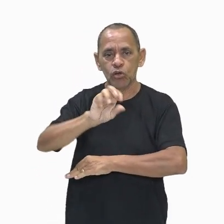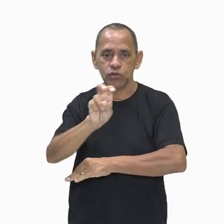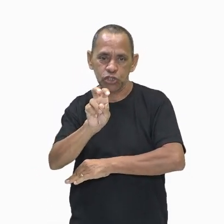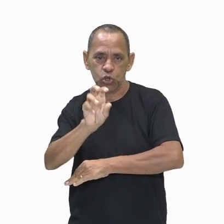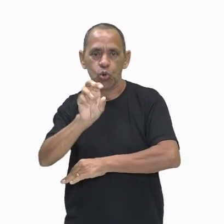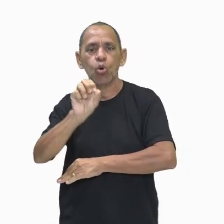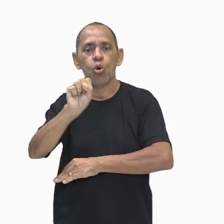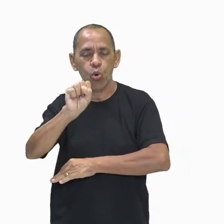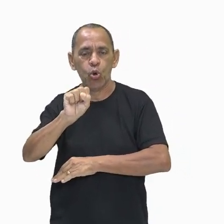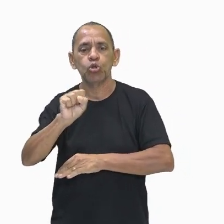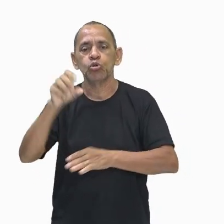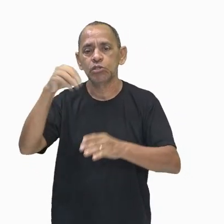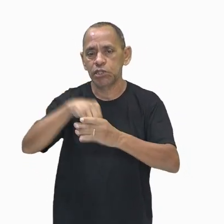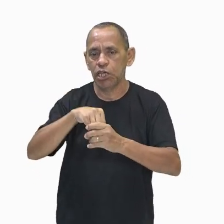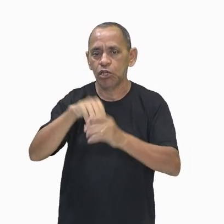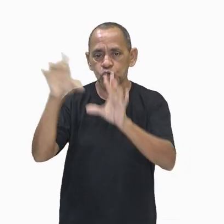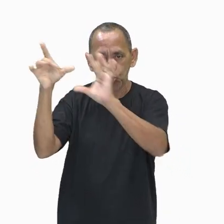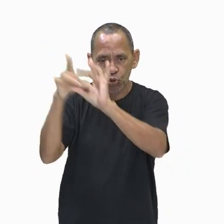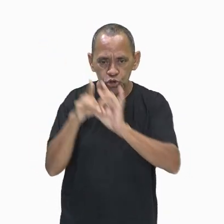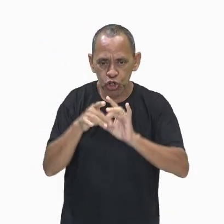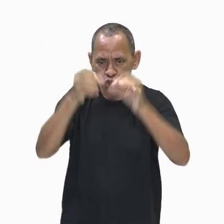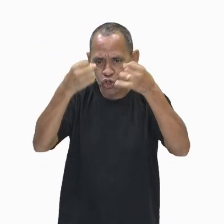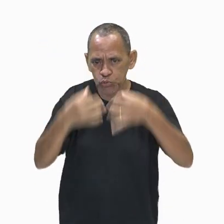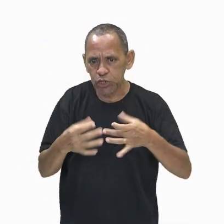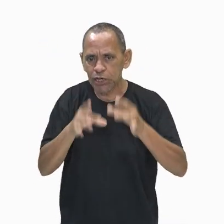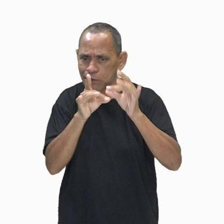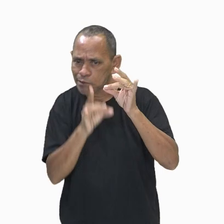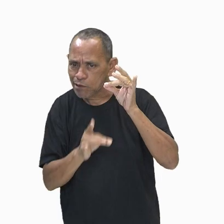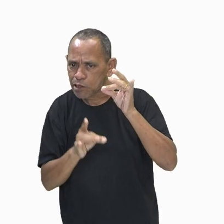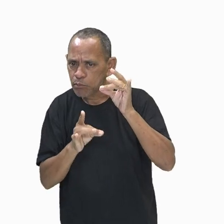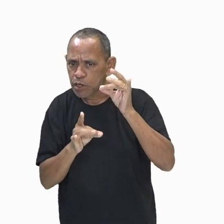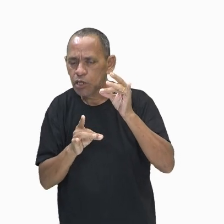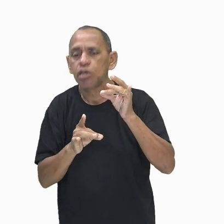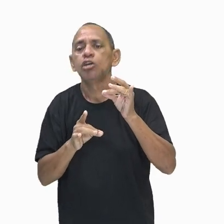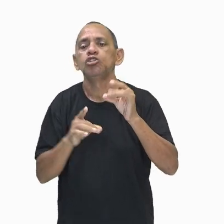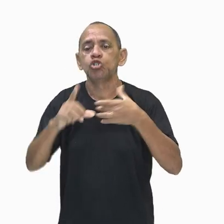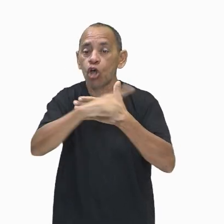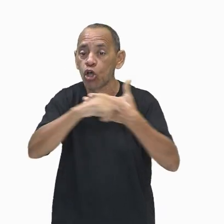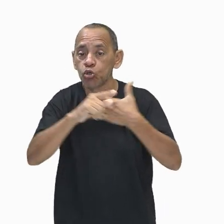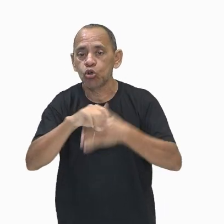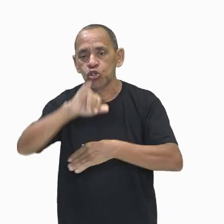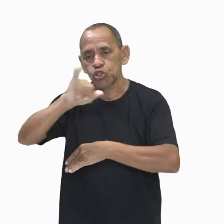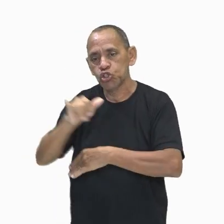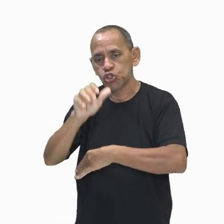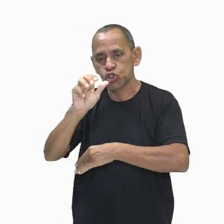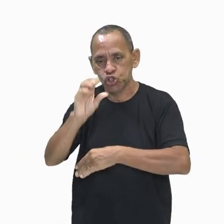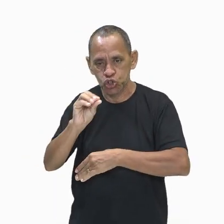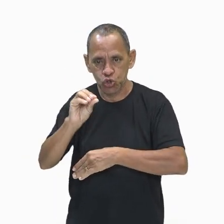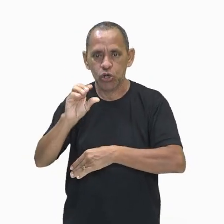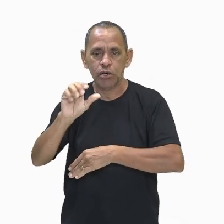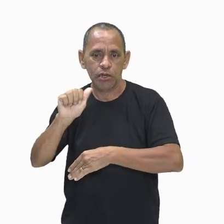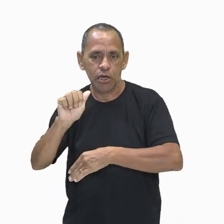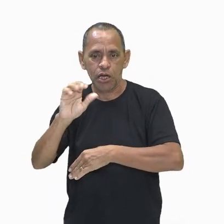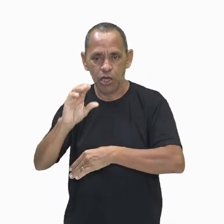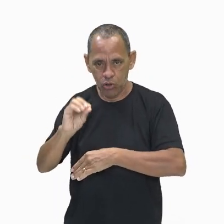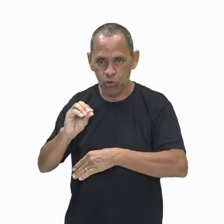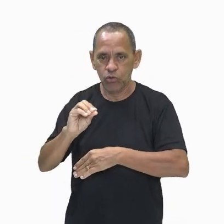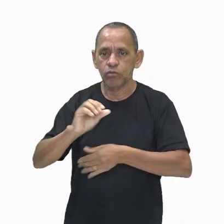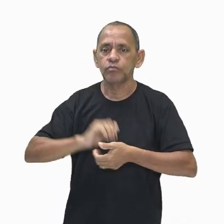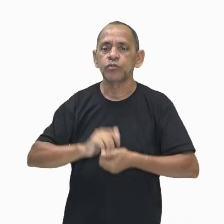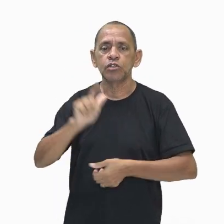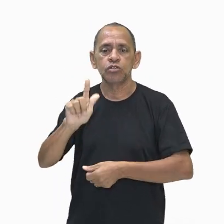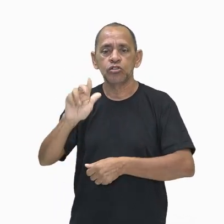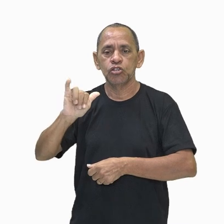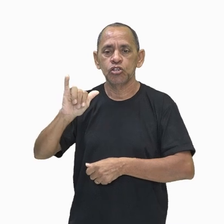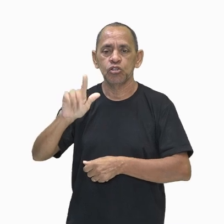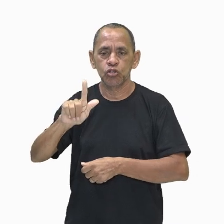desse contexto que fala sobre a bossa nova, João Gilberto, ele lança, né, vamos dizer, uma